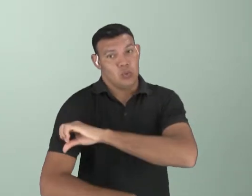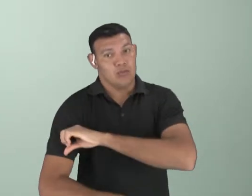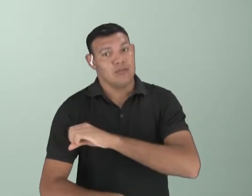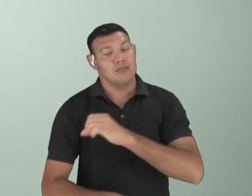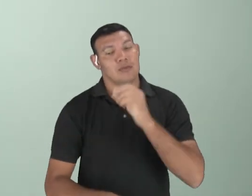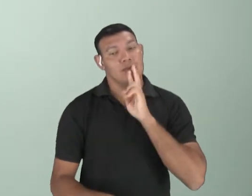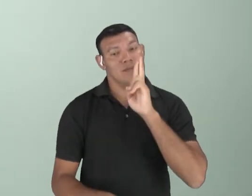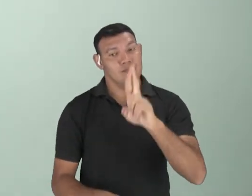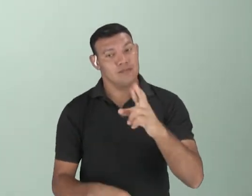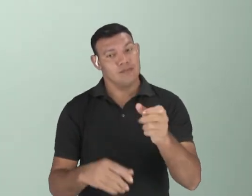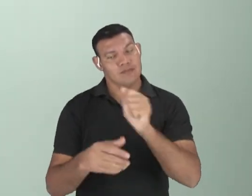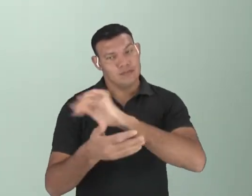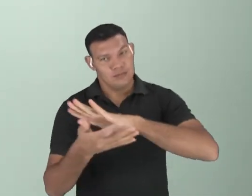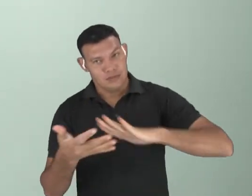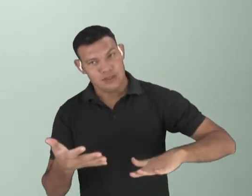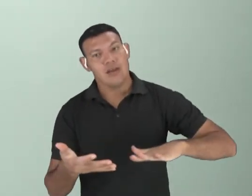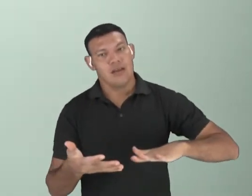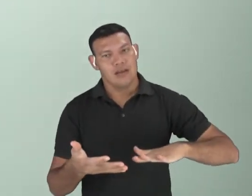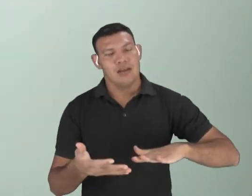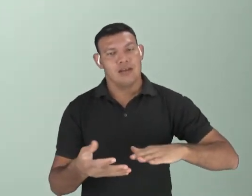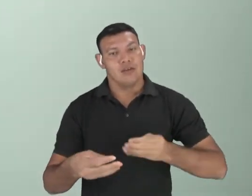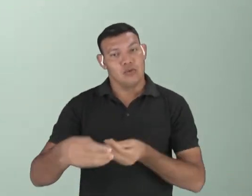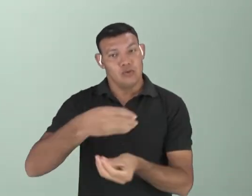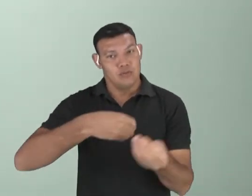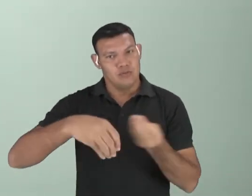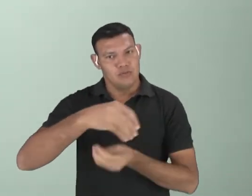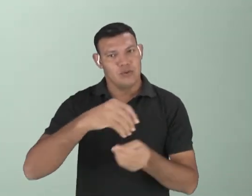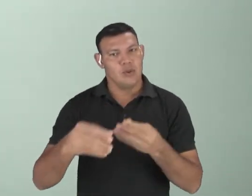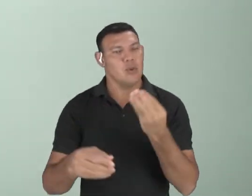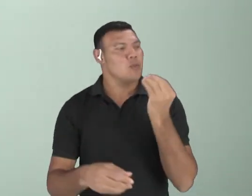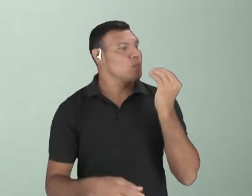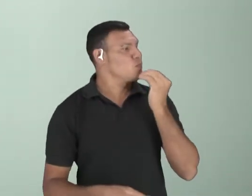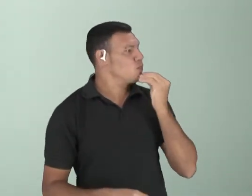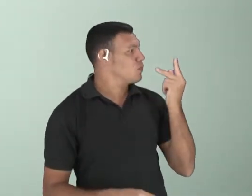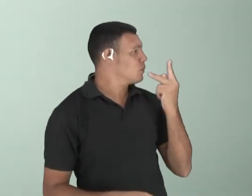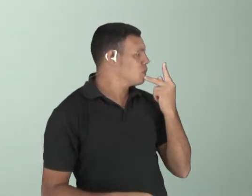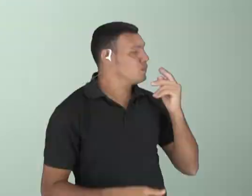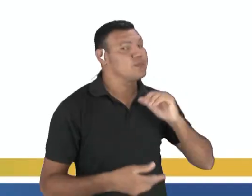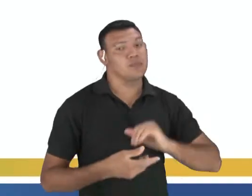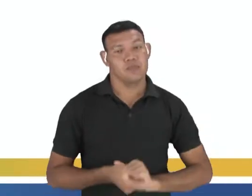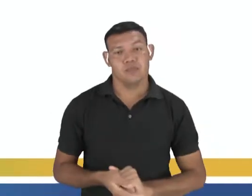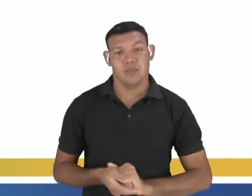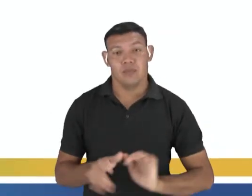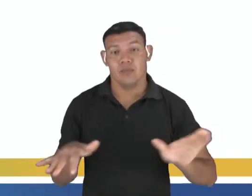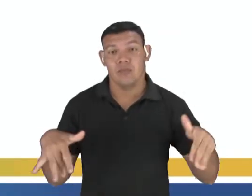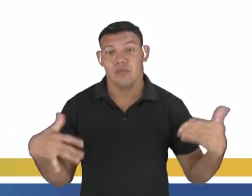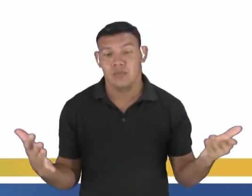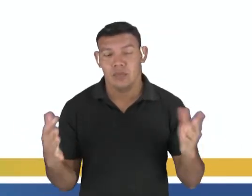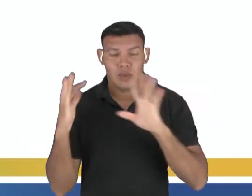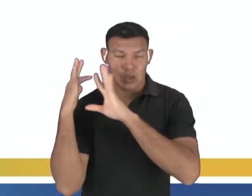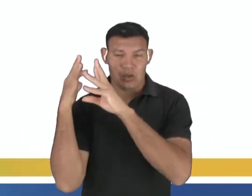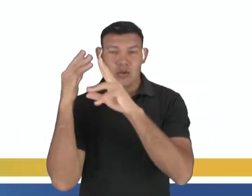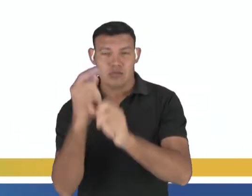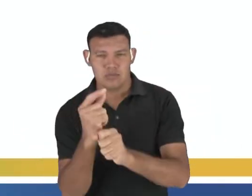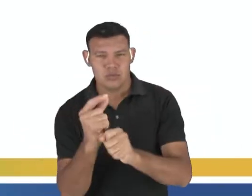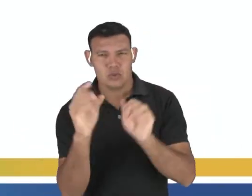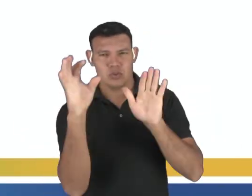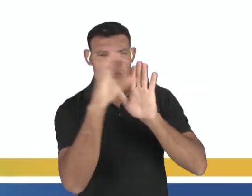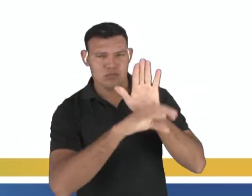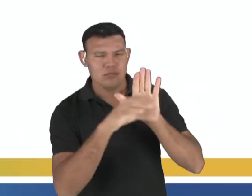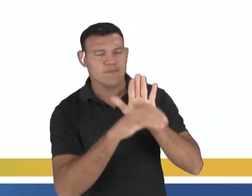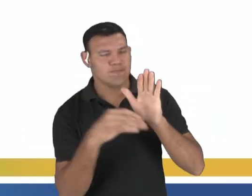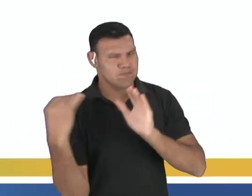sobre probabilidade. Então vamos iniciar a nossa aula. Primeiramente vamos relembrar sobre esse